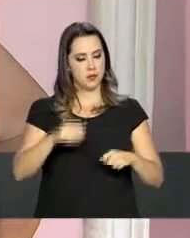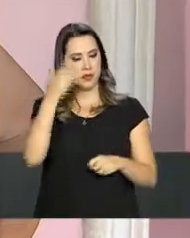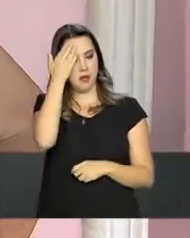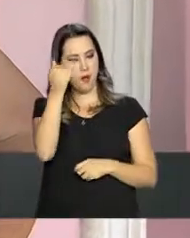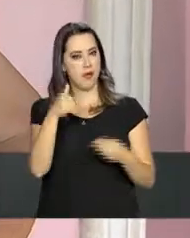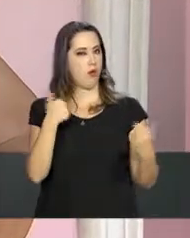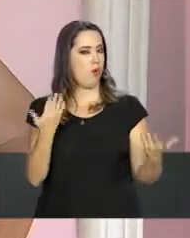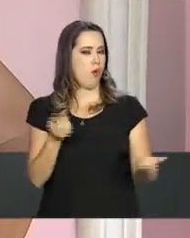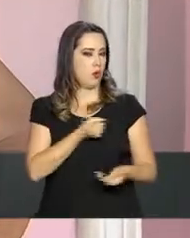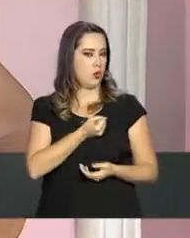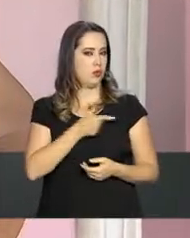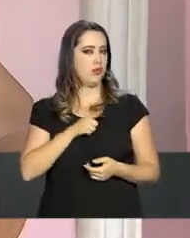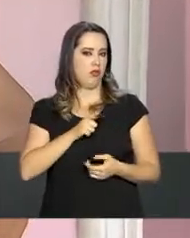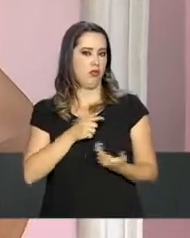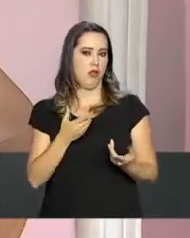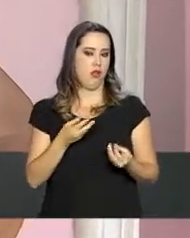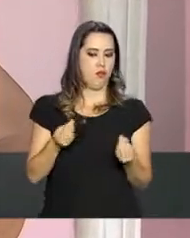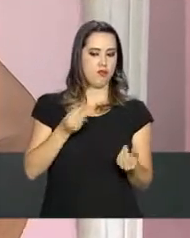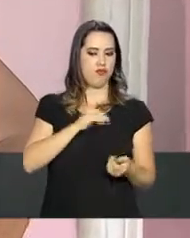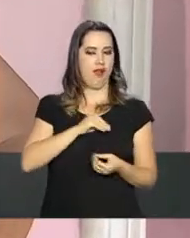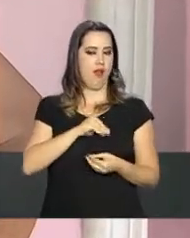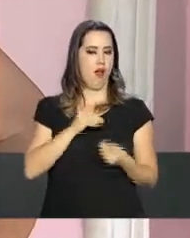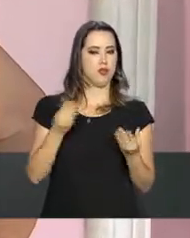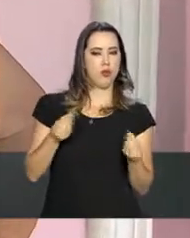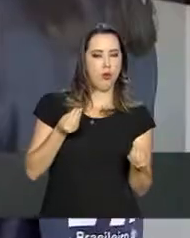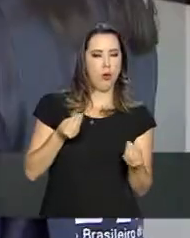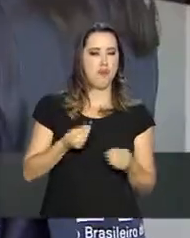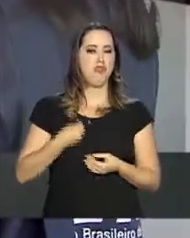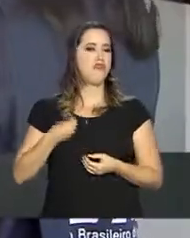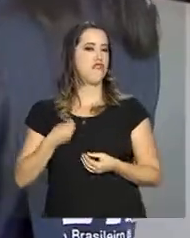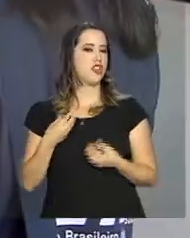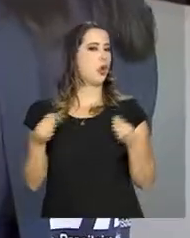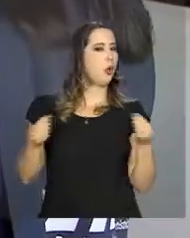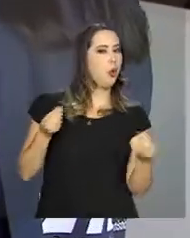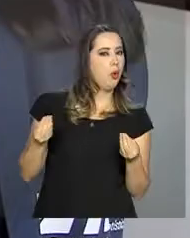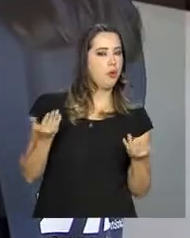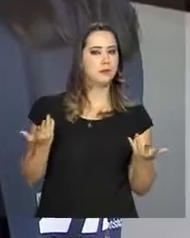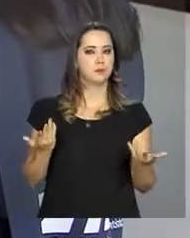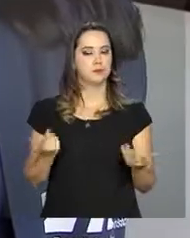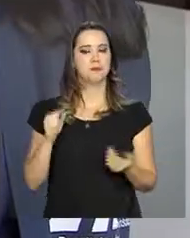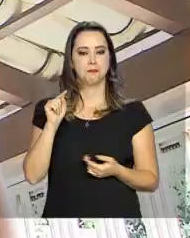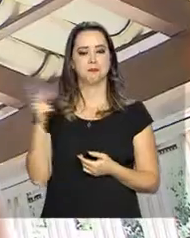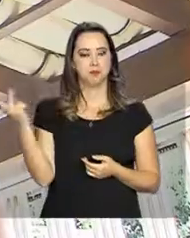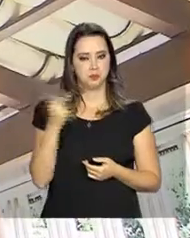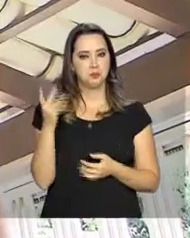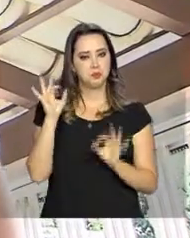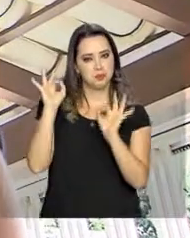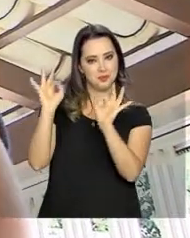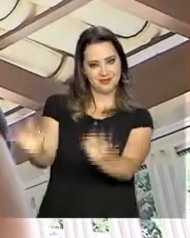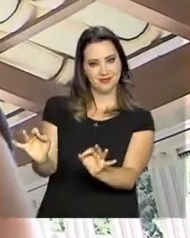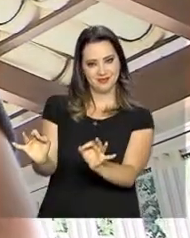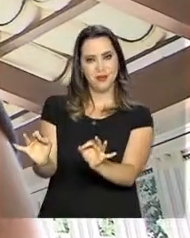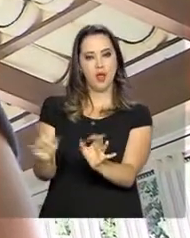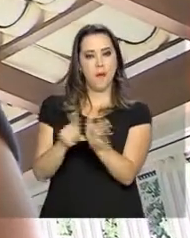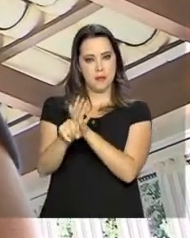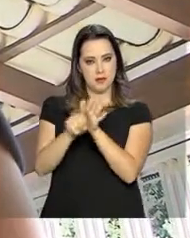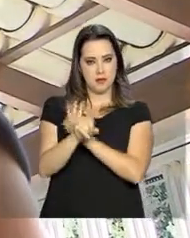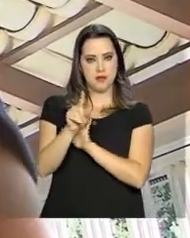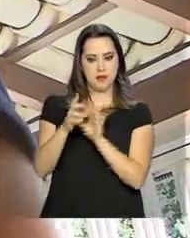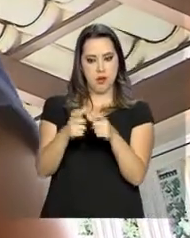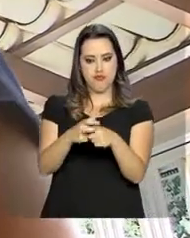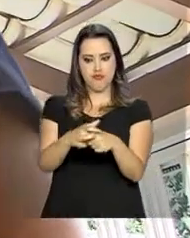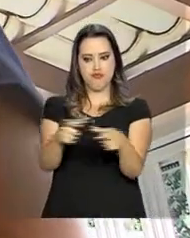população que tem, o que ganha e como vive, né? Guilherme e Maria Inês estão certos. O censo demográfico é a